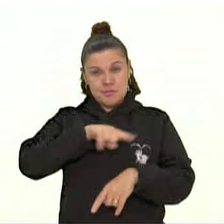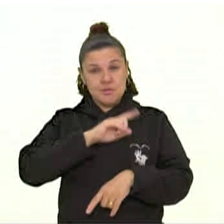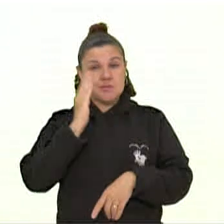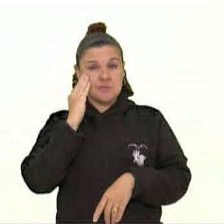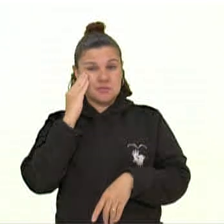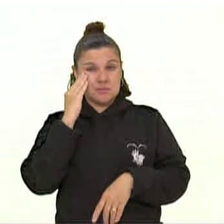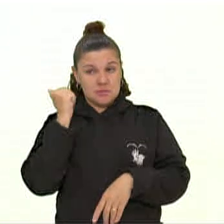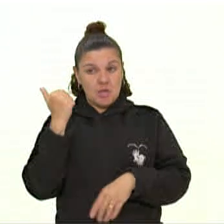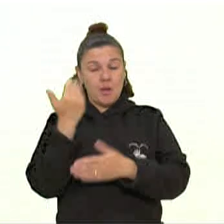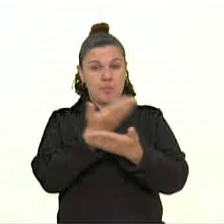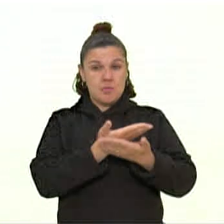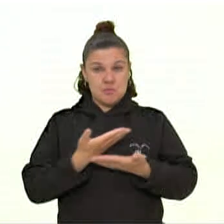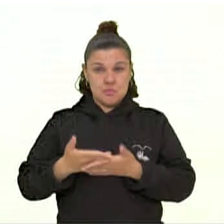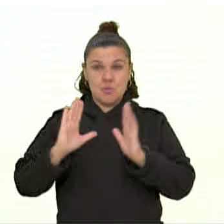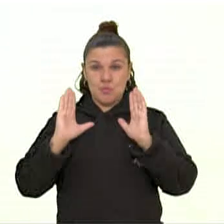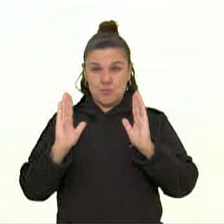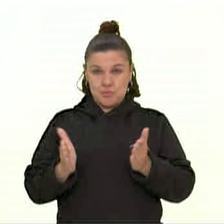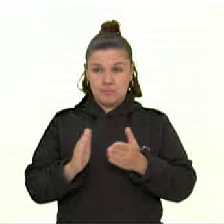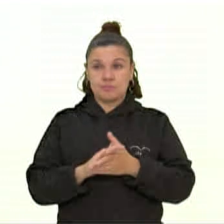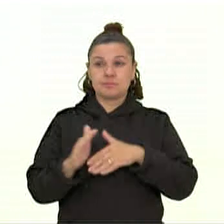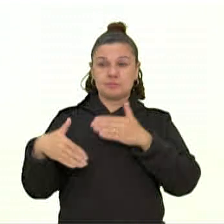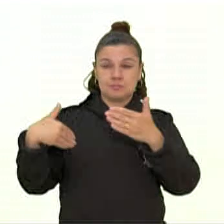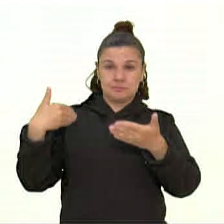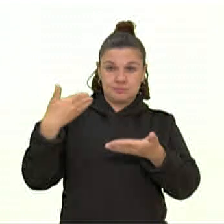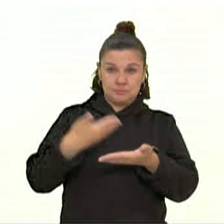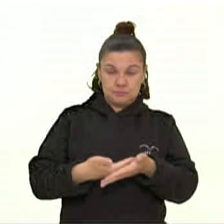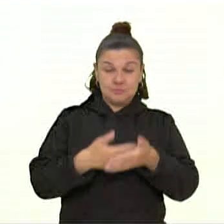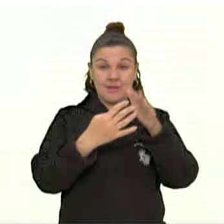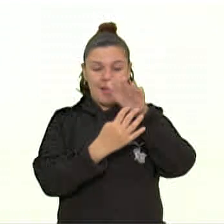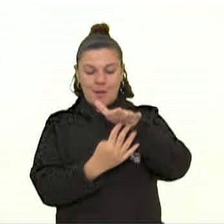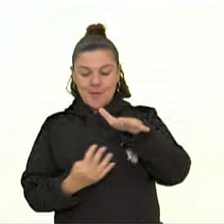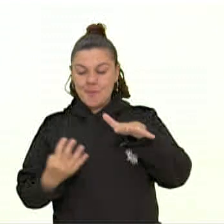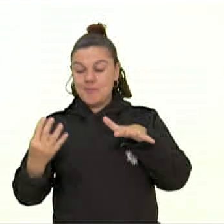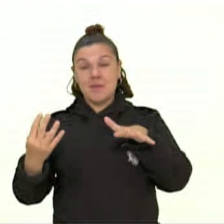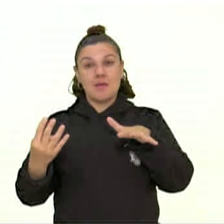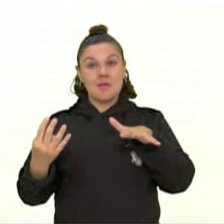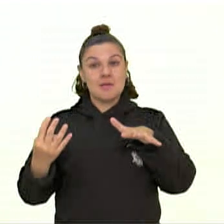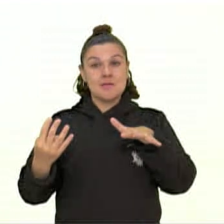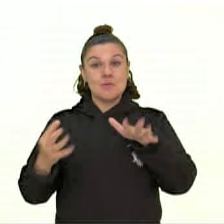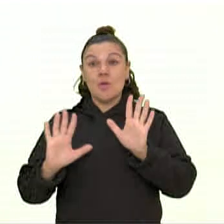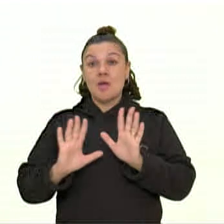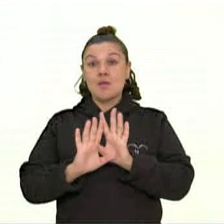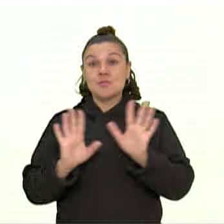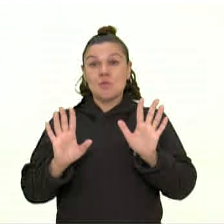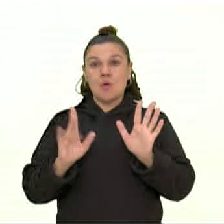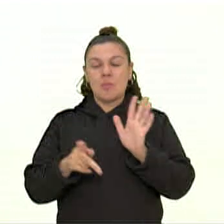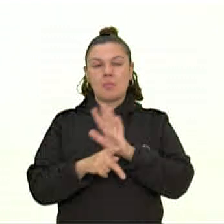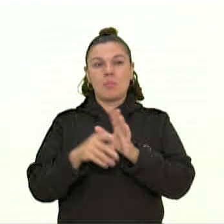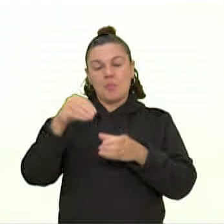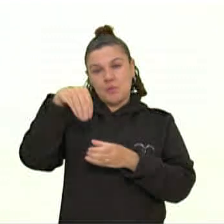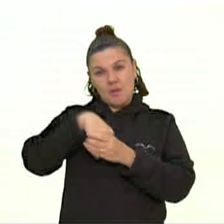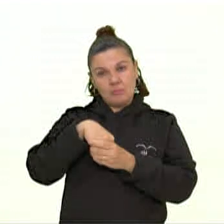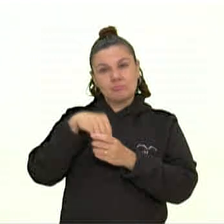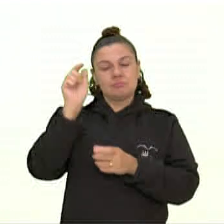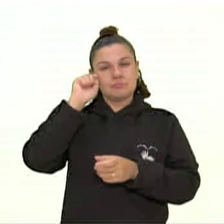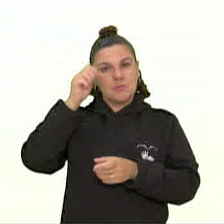sabemos e estudamos aí ao longo da história, as migrações africanas não são, na sua maioria, para fora do